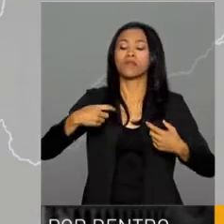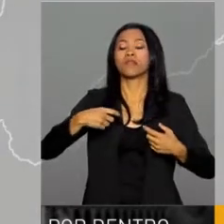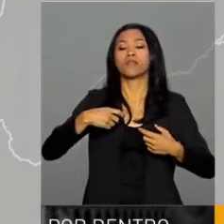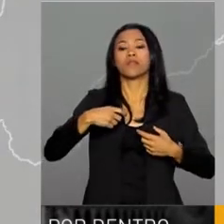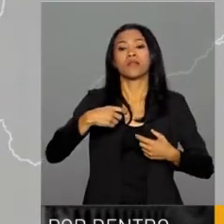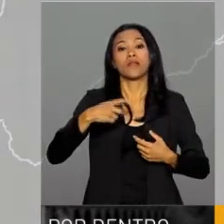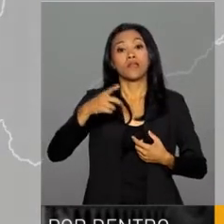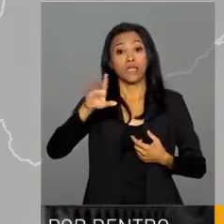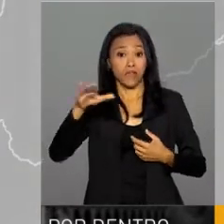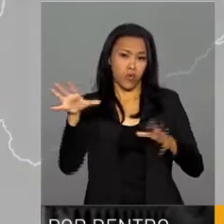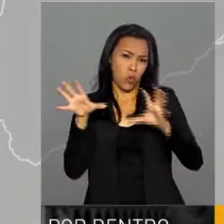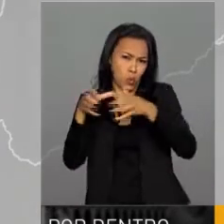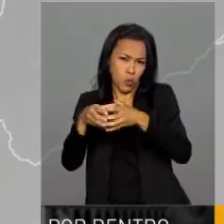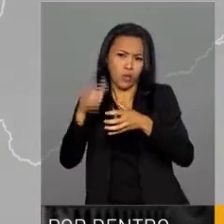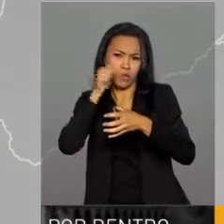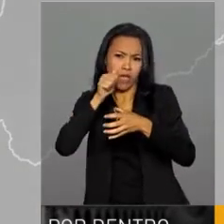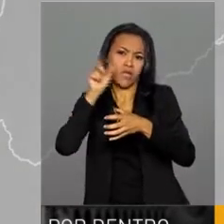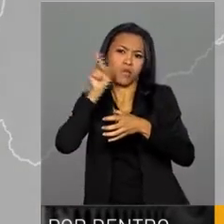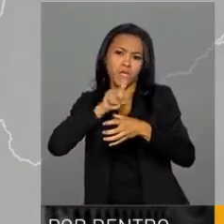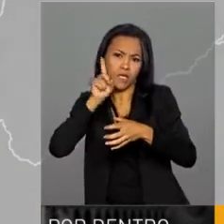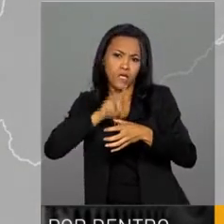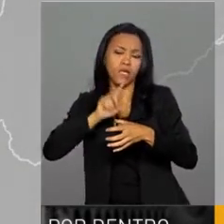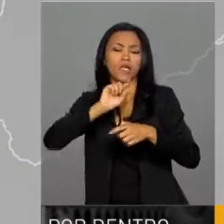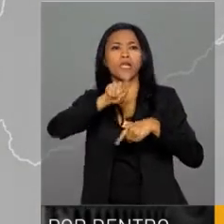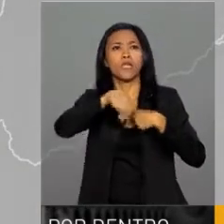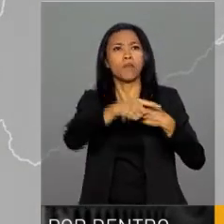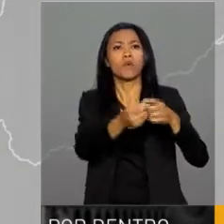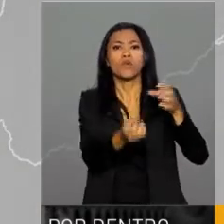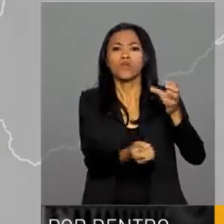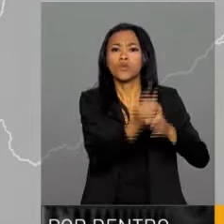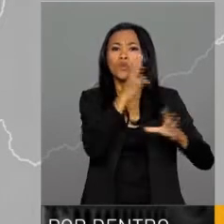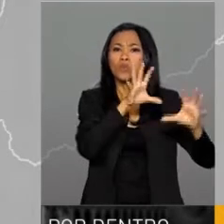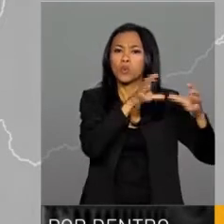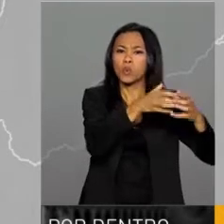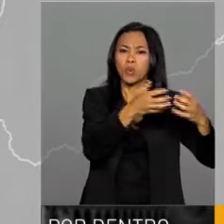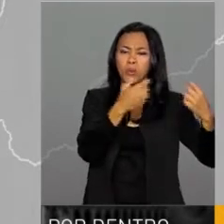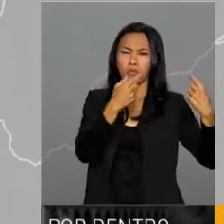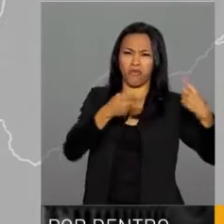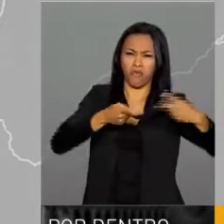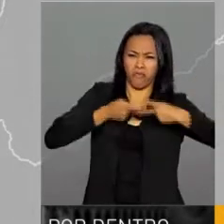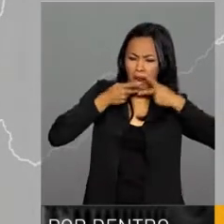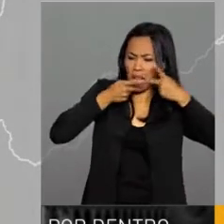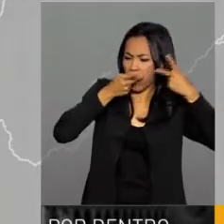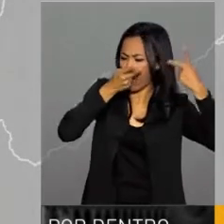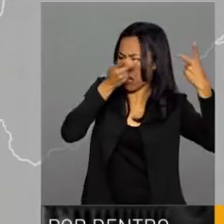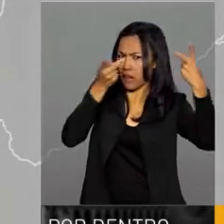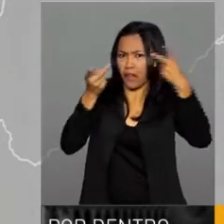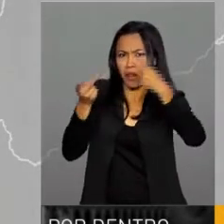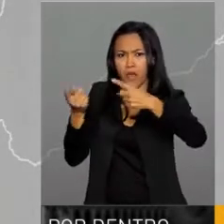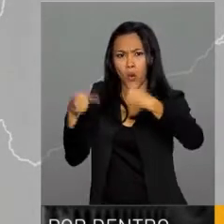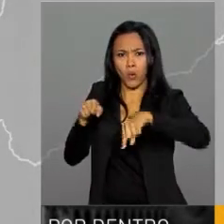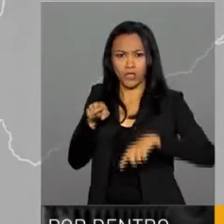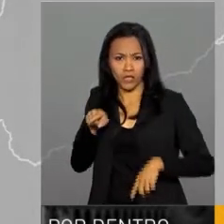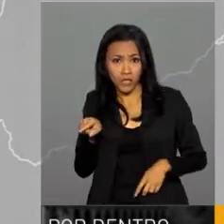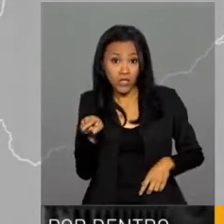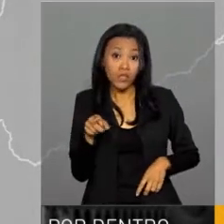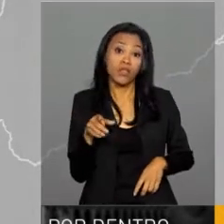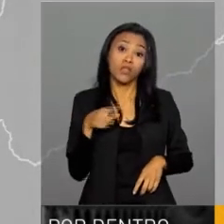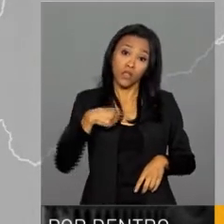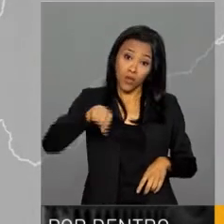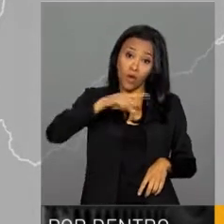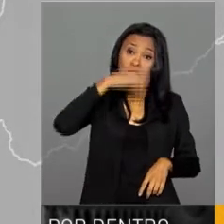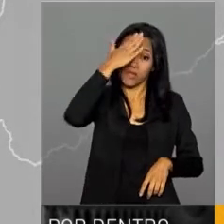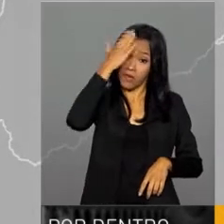surgiu um grupo questionado tudo isso aqui no brasil nós sabemos que o assédio é um problema